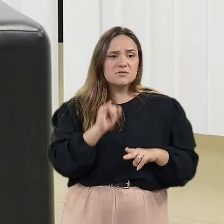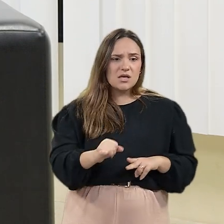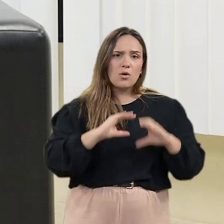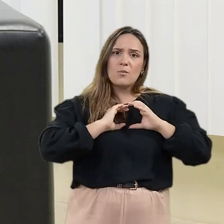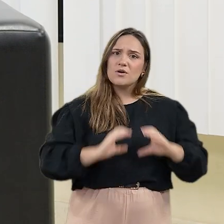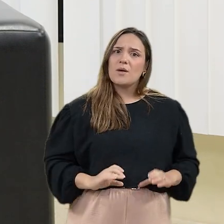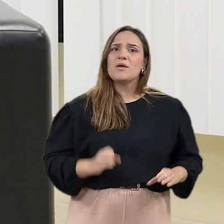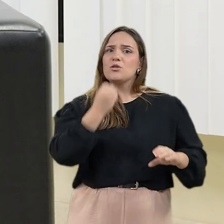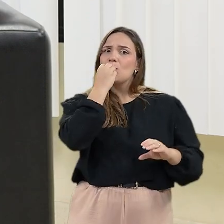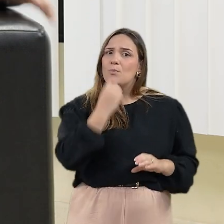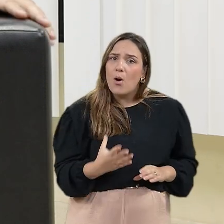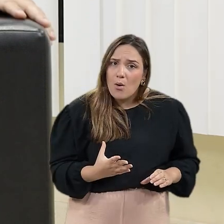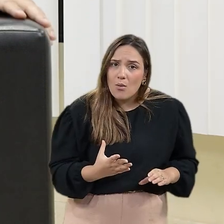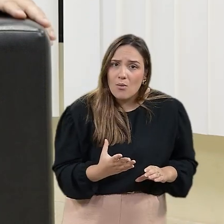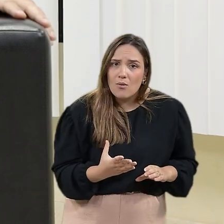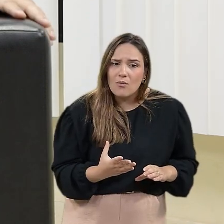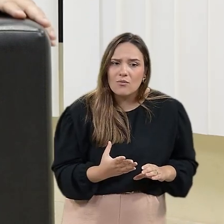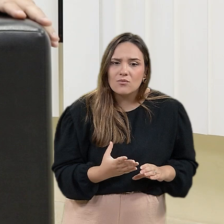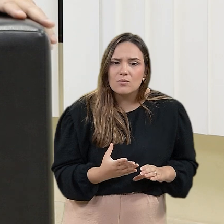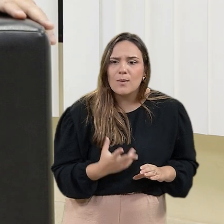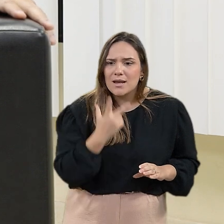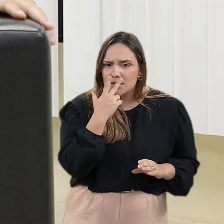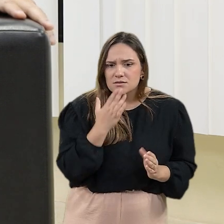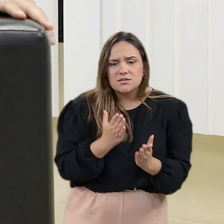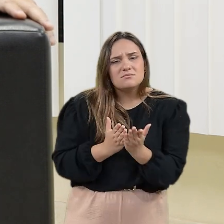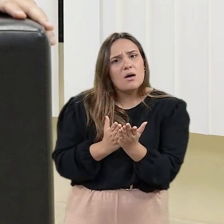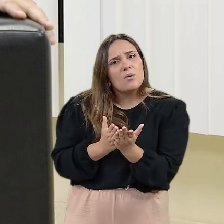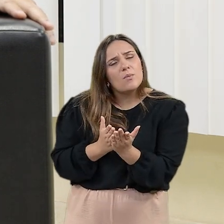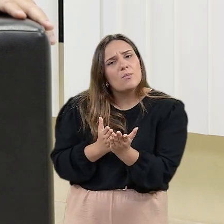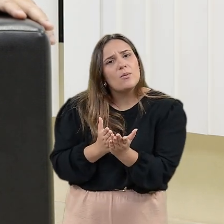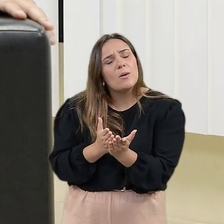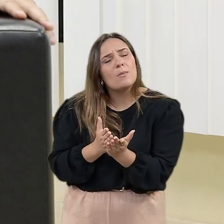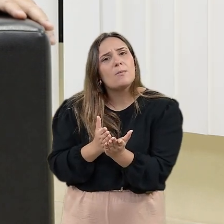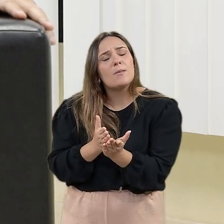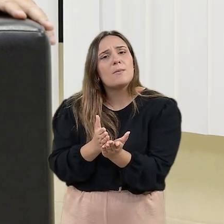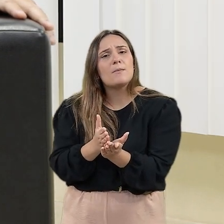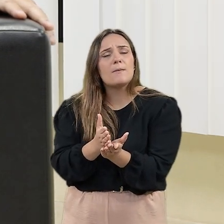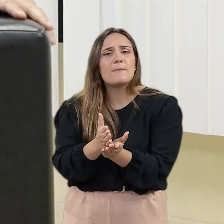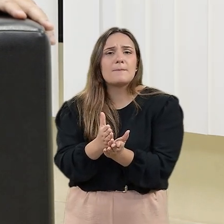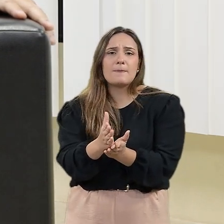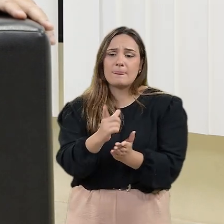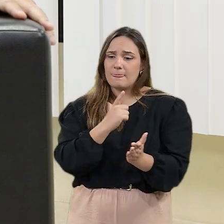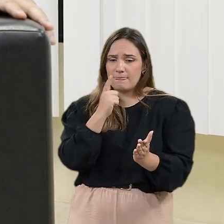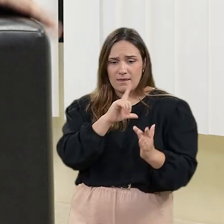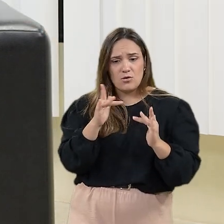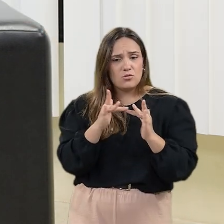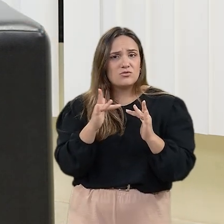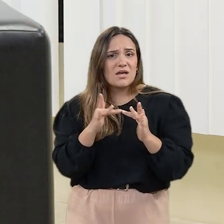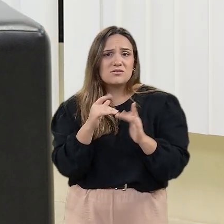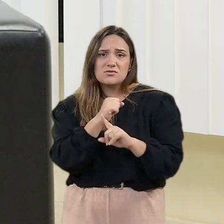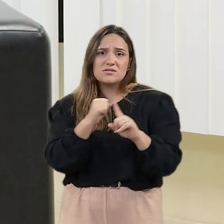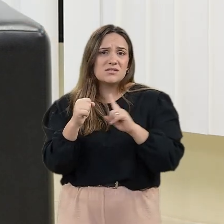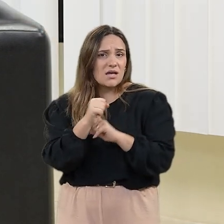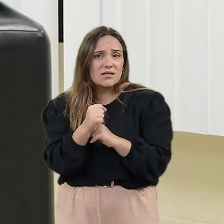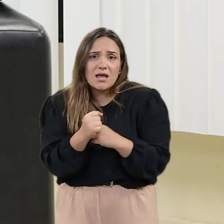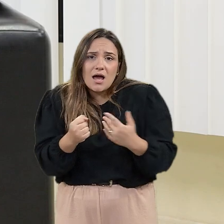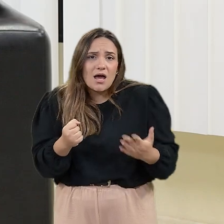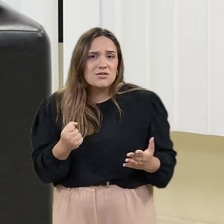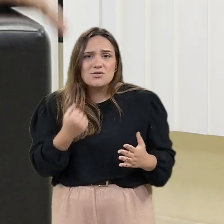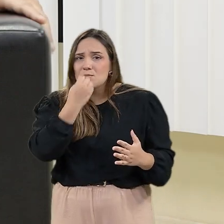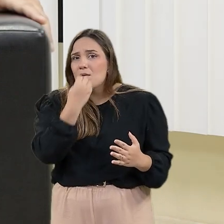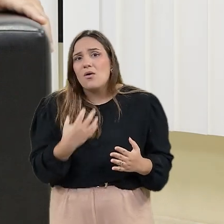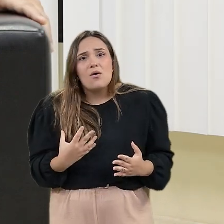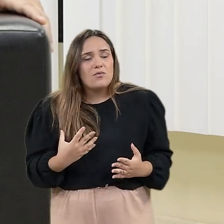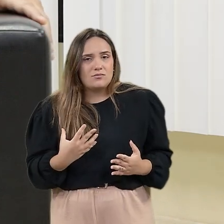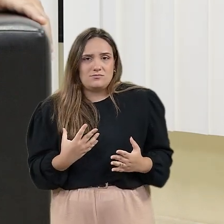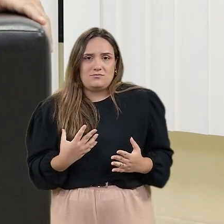que façam merecer ir aos poucos, tendo contato com a sociedade. Porque um dia esse ser humano vai ter que voltar